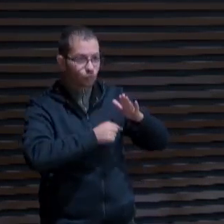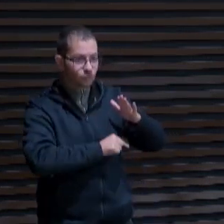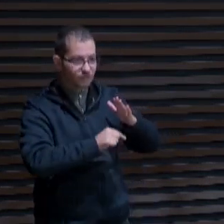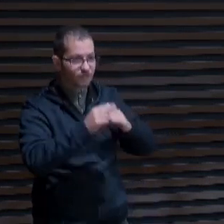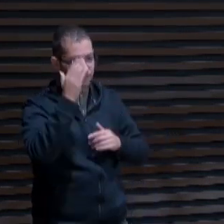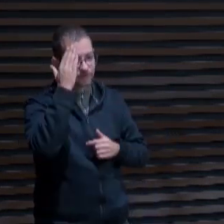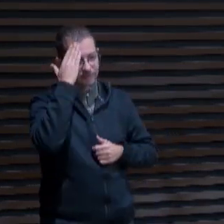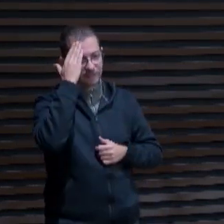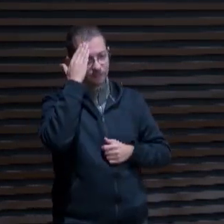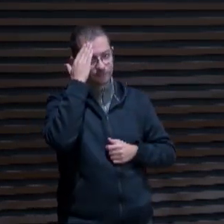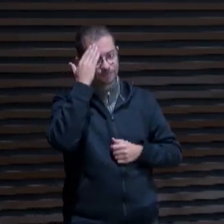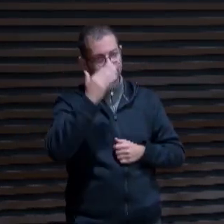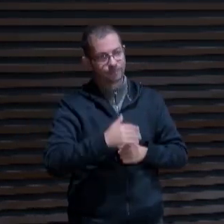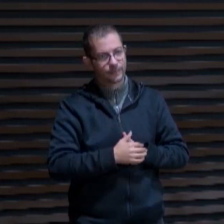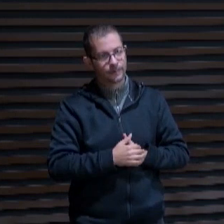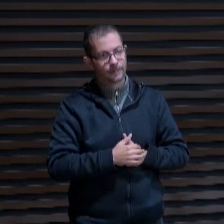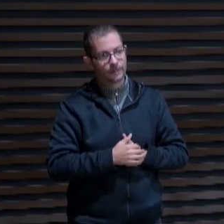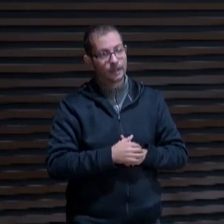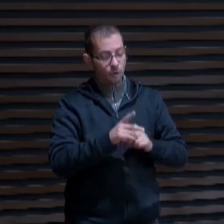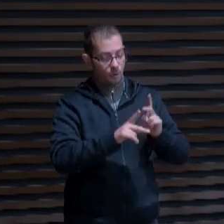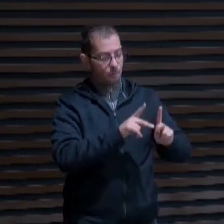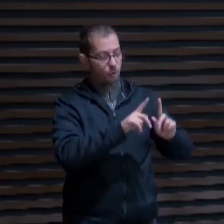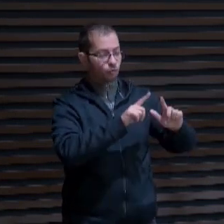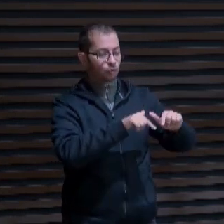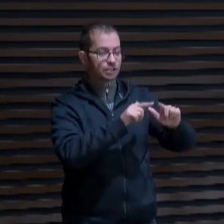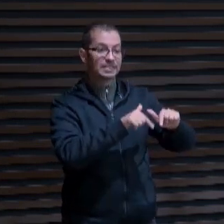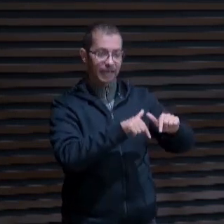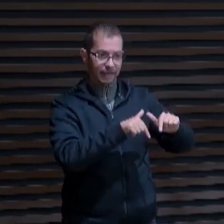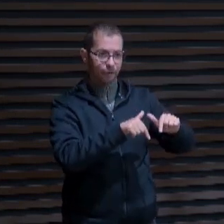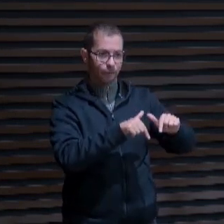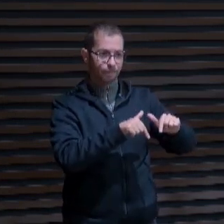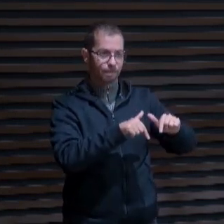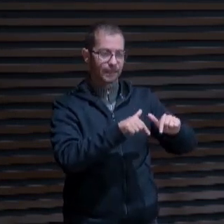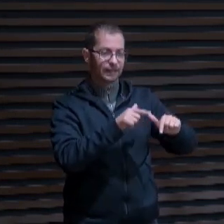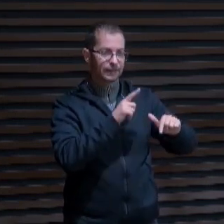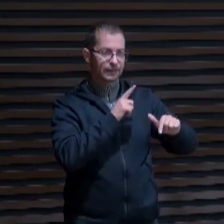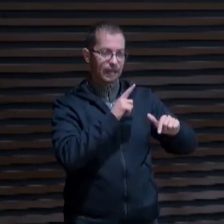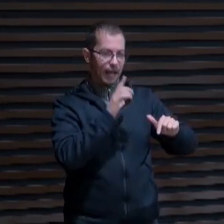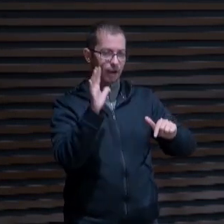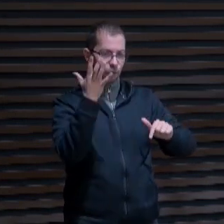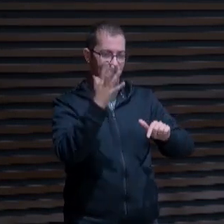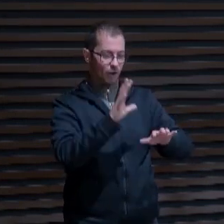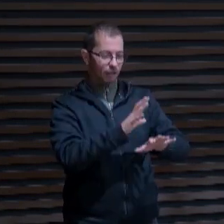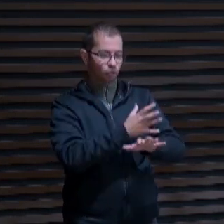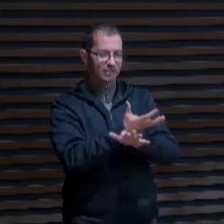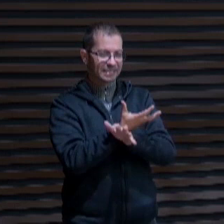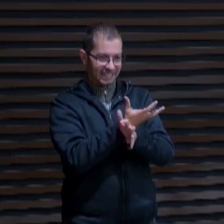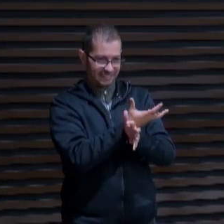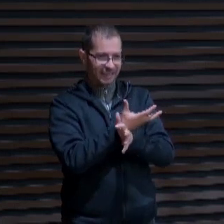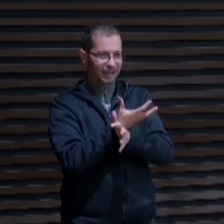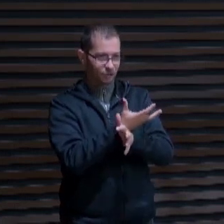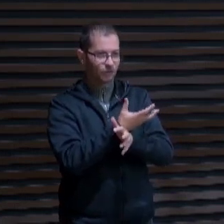do tempo do povo de Israel, quando Deus estava andando com eles no deserto e após